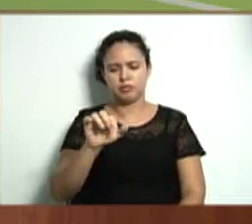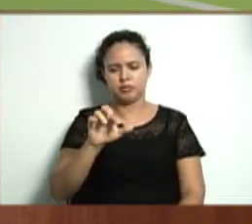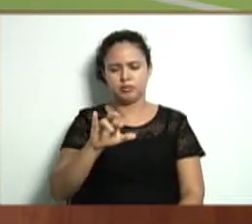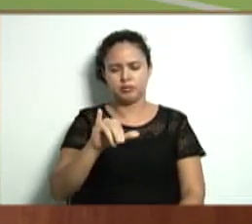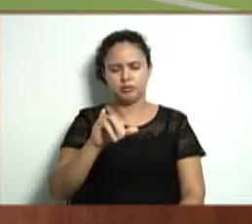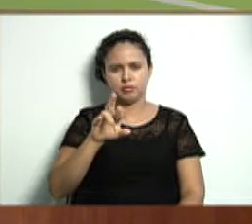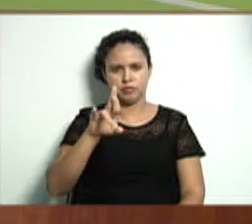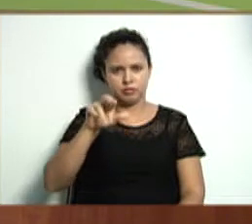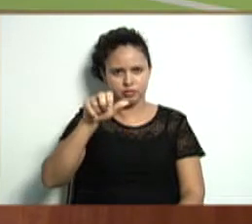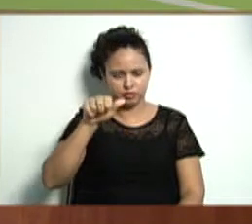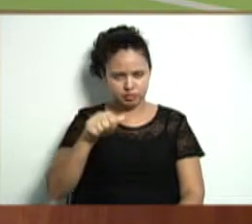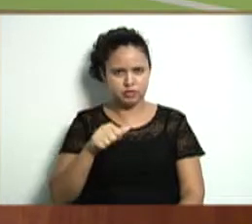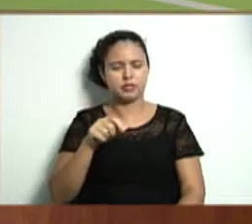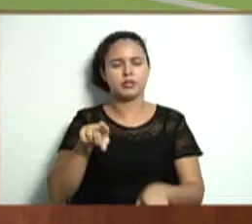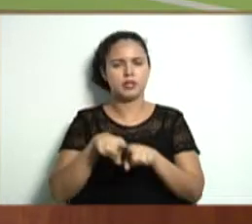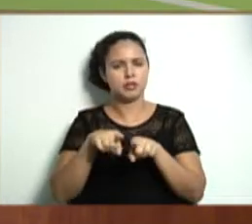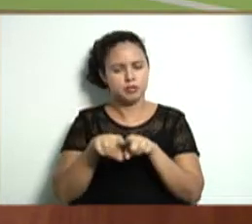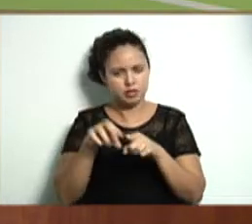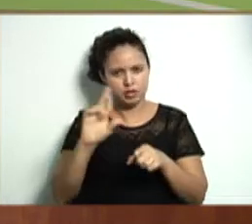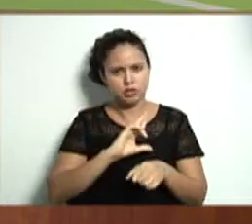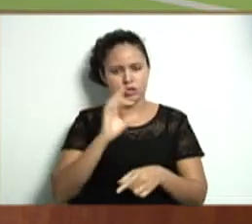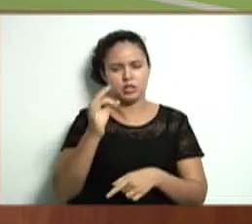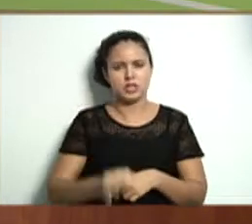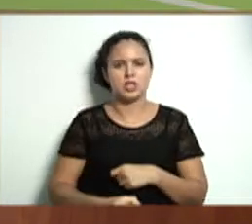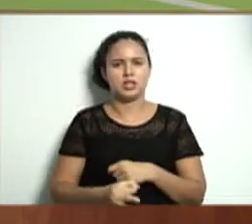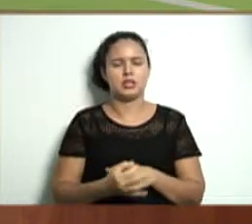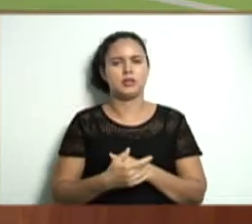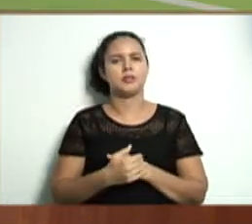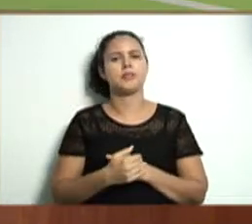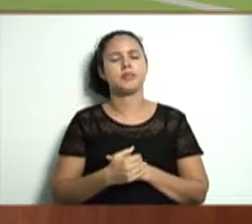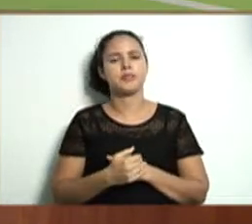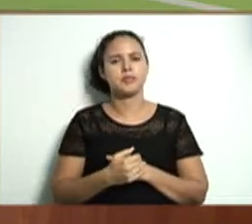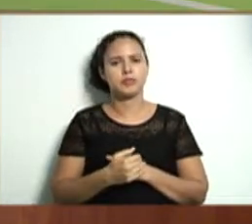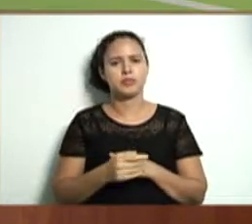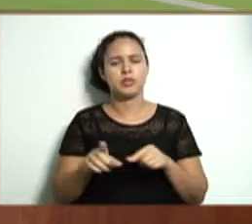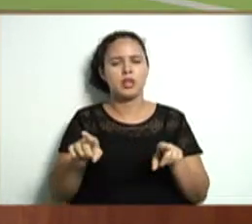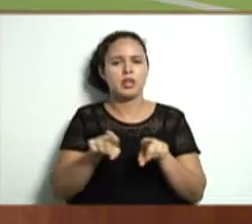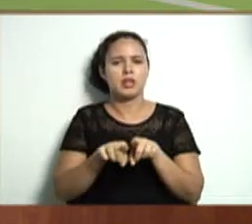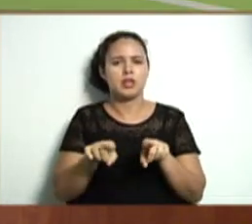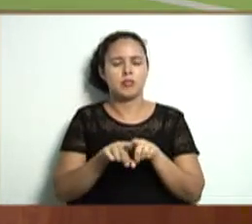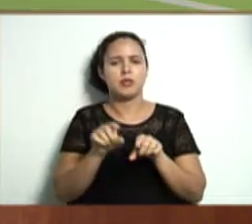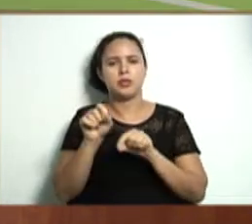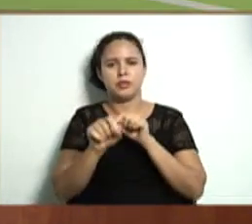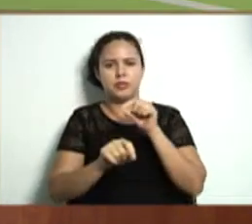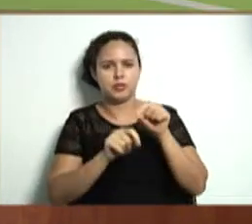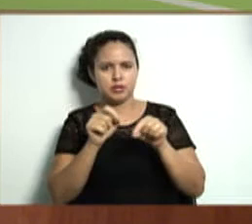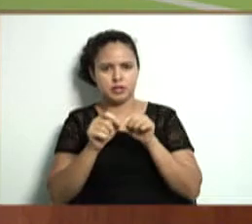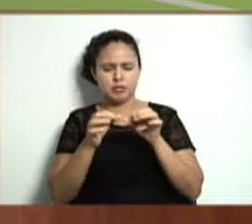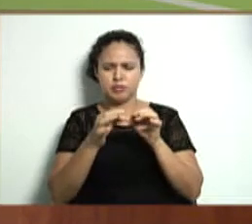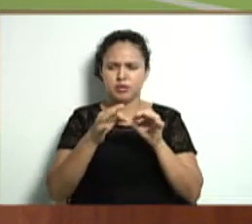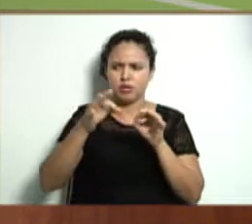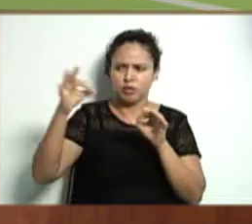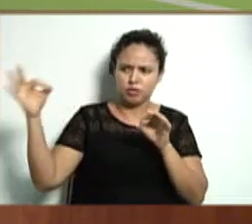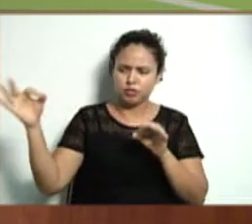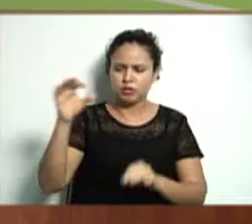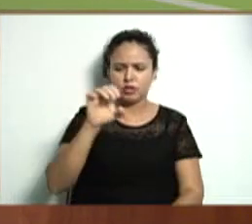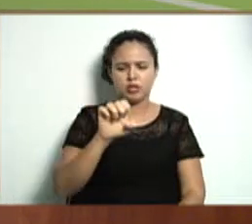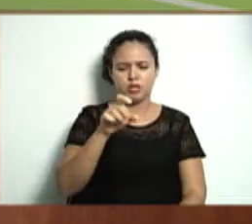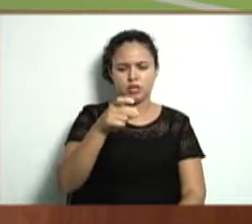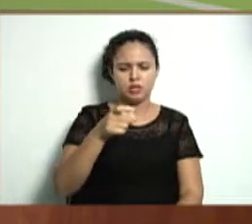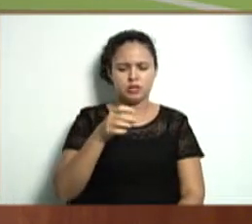Paulina reforçou aqui que em Extrema, lá na Escola Jaime Peixoto, participando aí, muito obrigado pela participação,